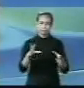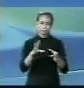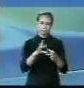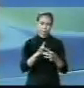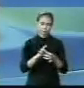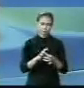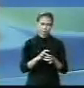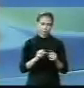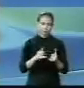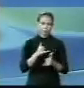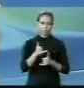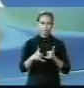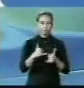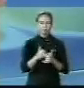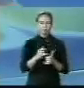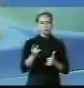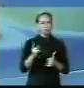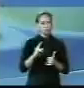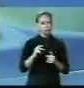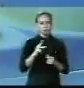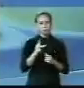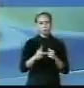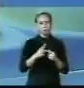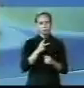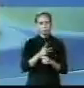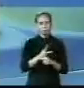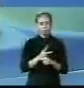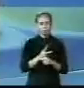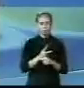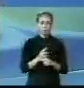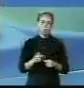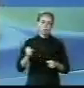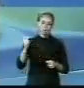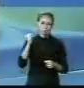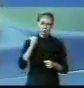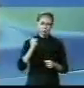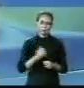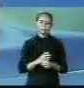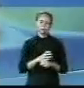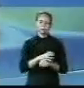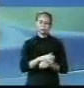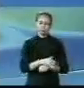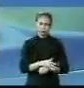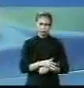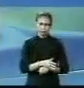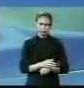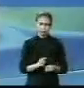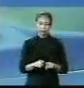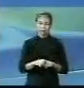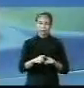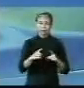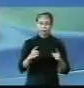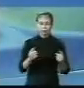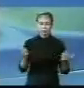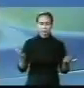Orkut, né, diretamente, o meu sistema vai então passar. É claro que existem hoje métodos de conseguir diminuir a ação desse tipo de